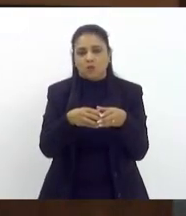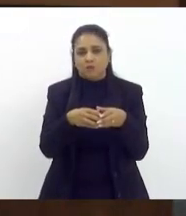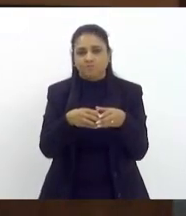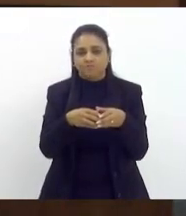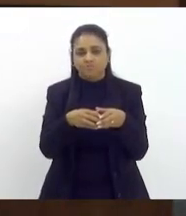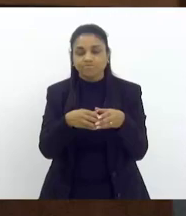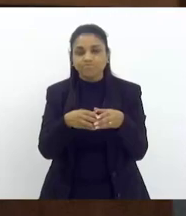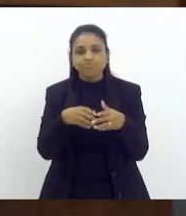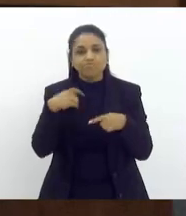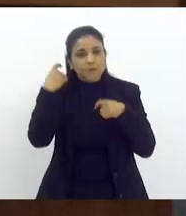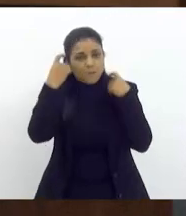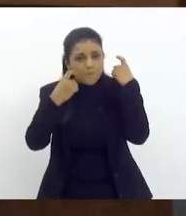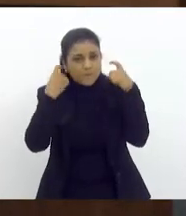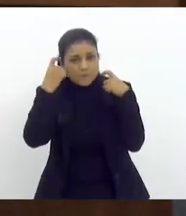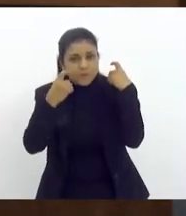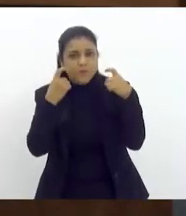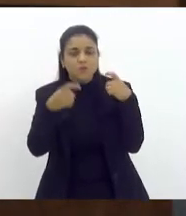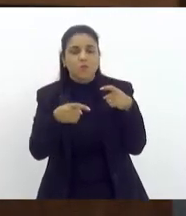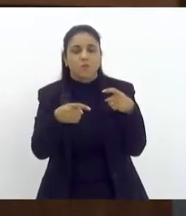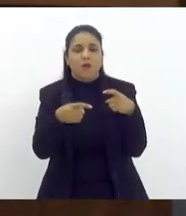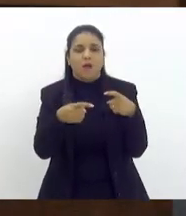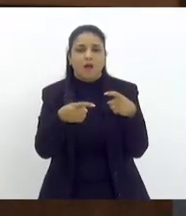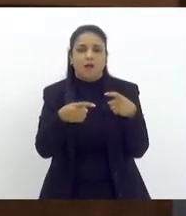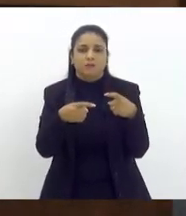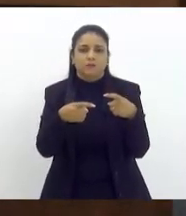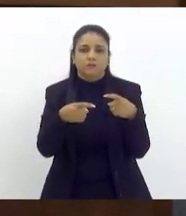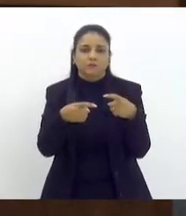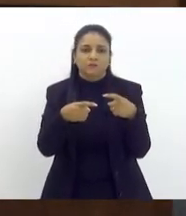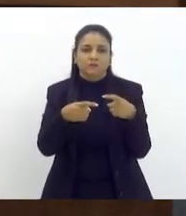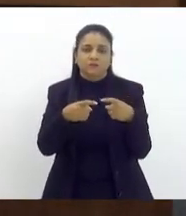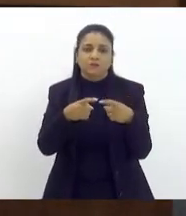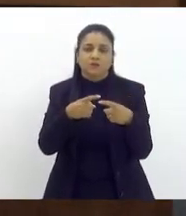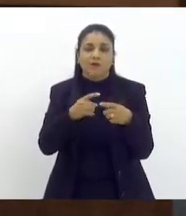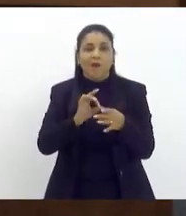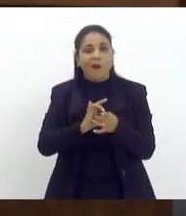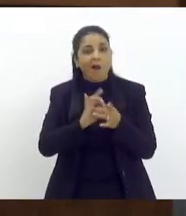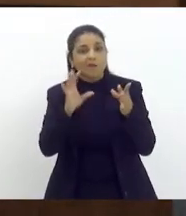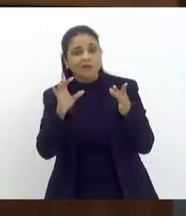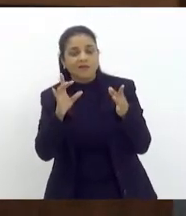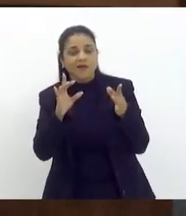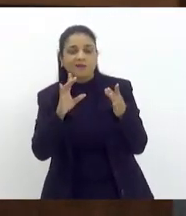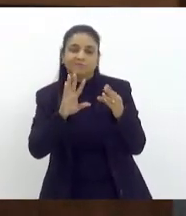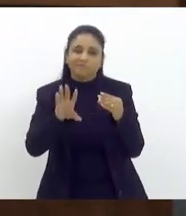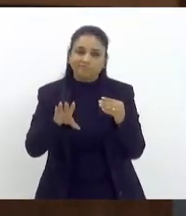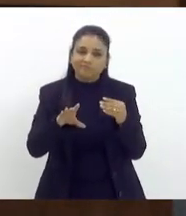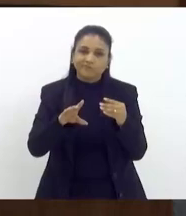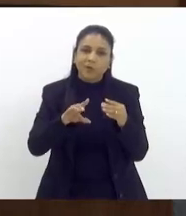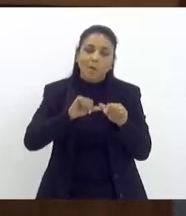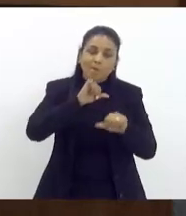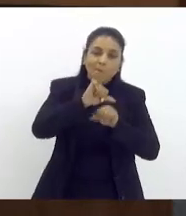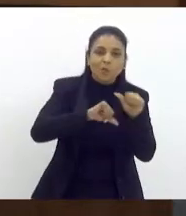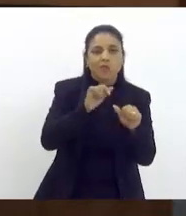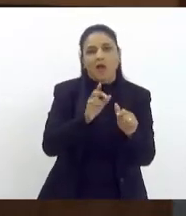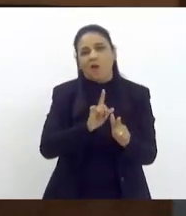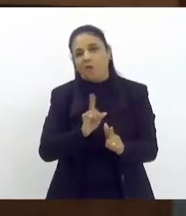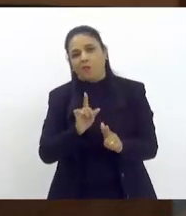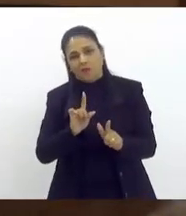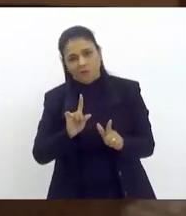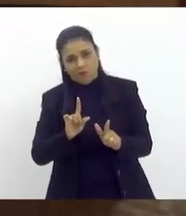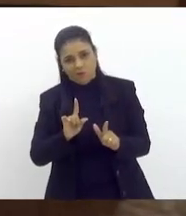do executivo mas desse conselho que é autorizada alterações ou não mas que a gente não olhe e